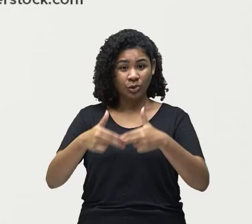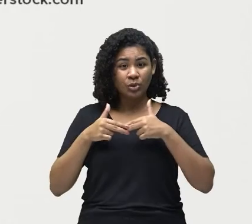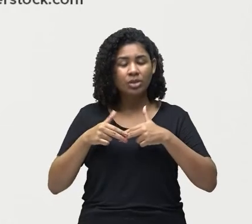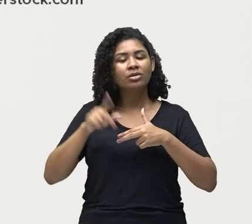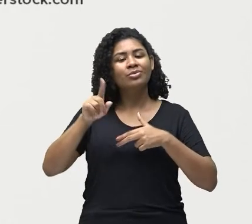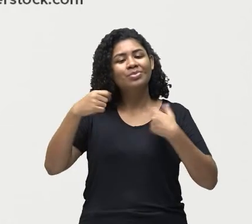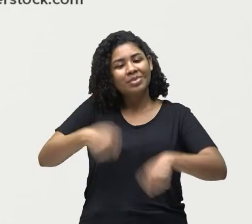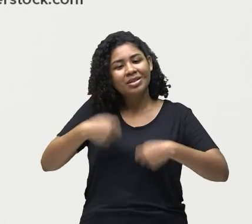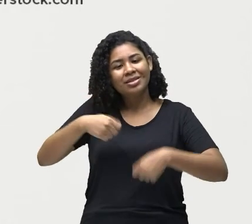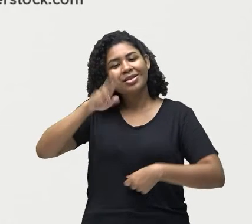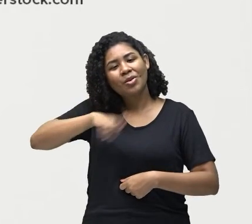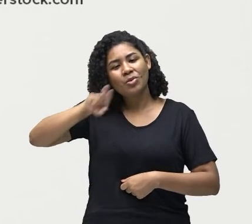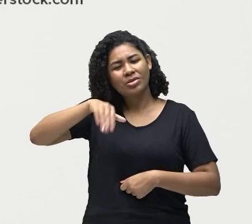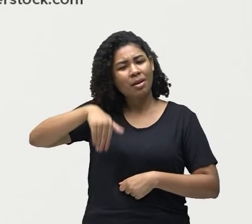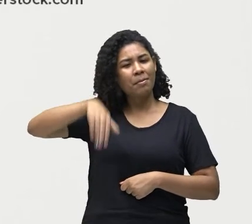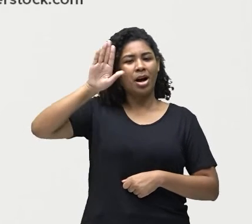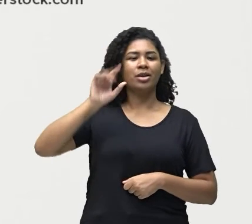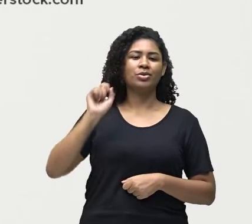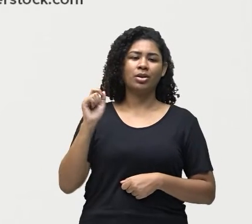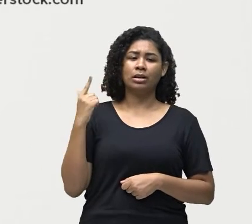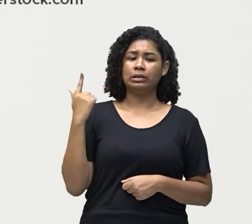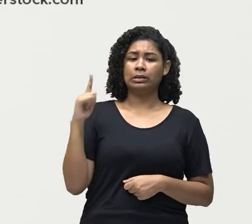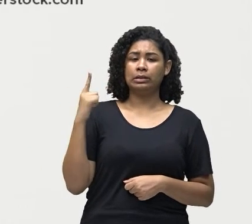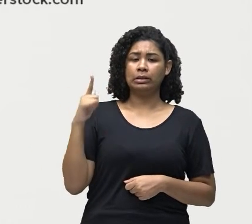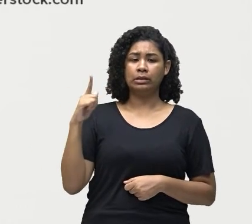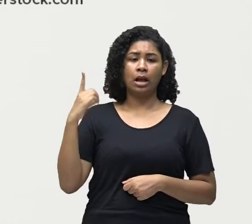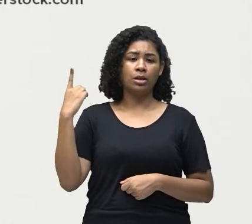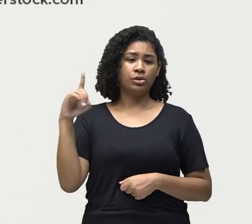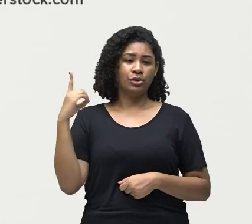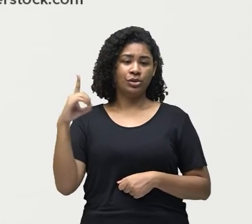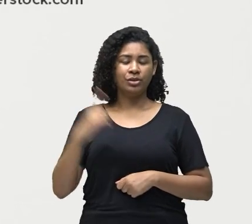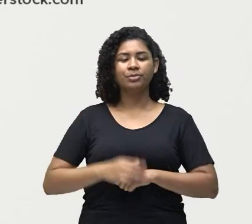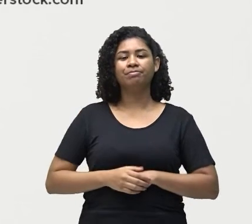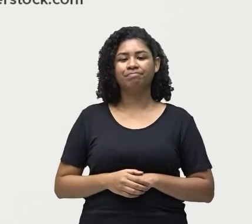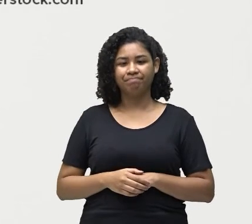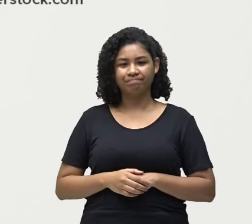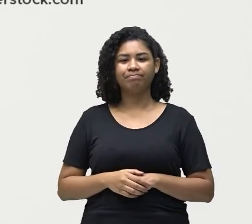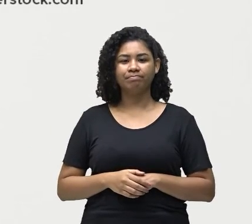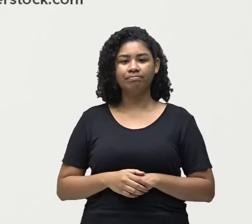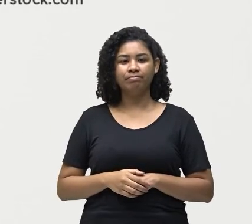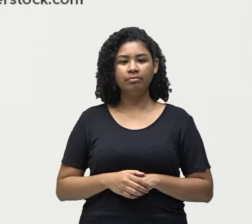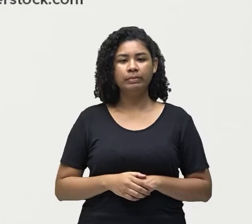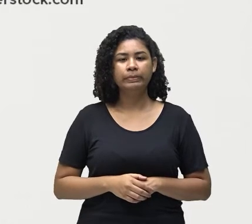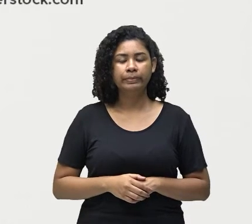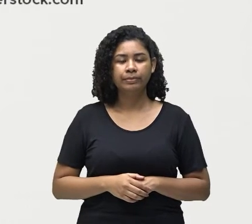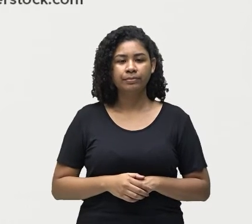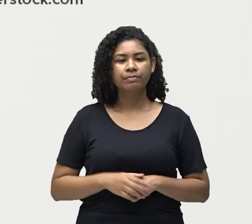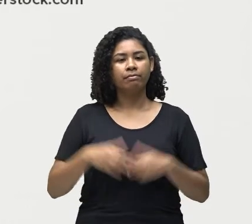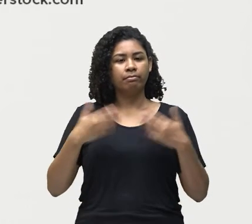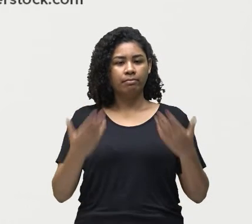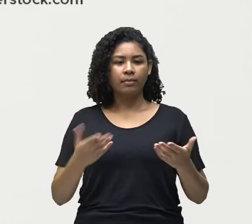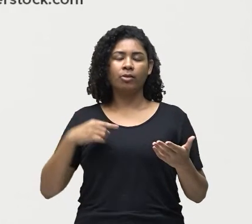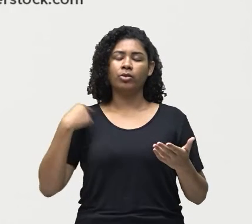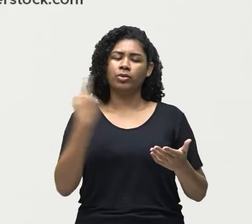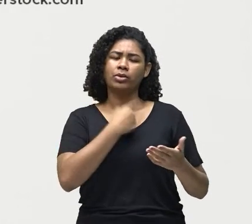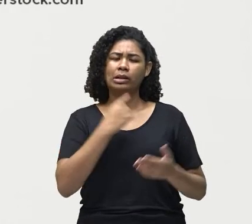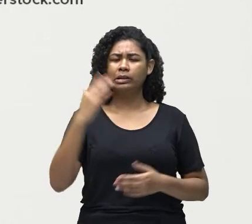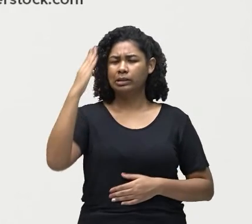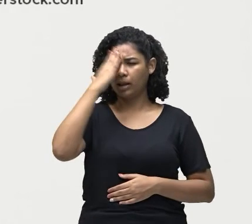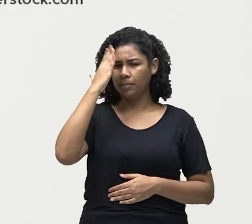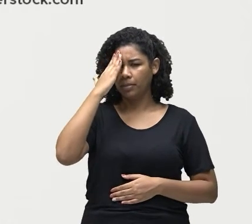de gasolina e óleo diesel, ambos feitos a partir dos combustíveis fósseis. Né? A gente já sabe que para que um